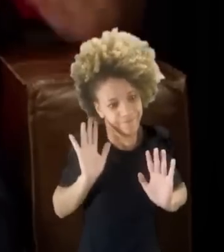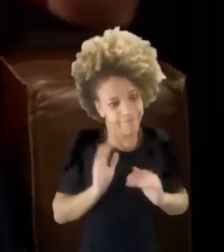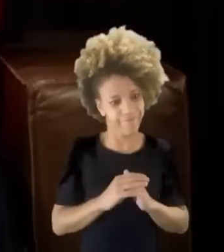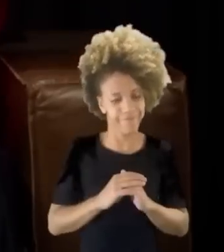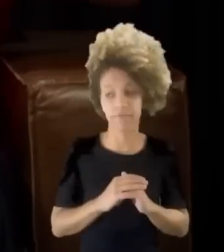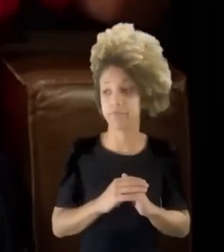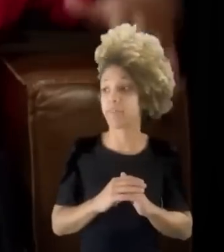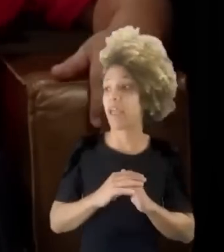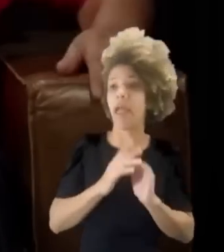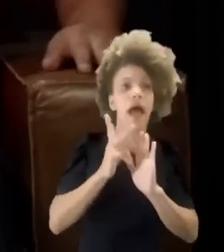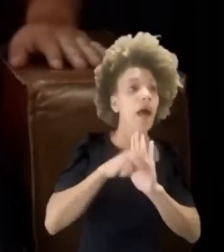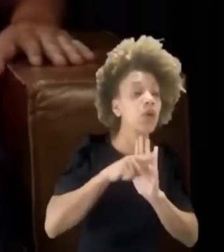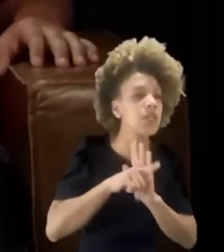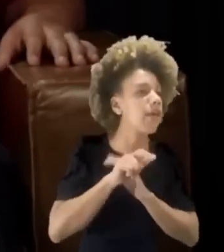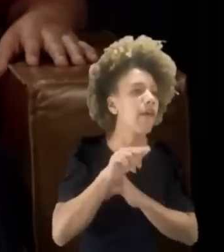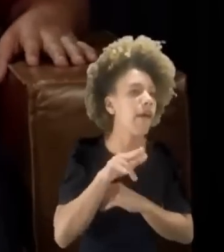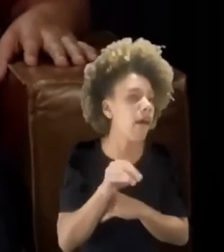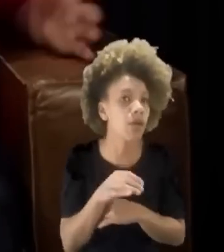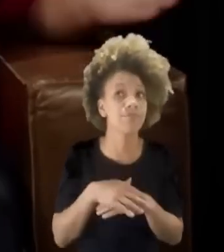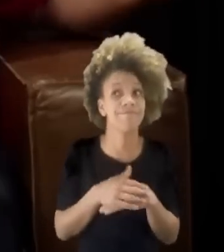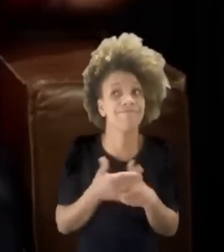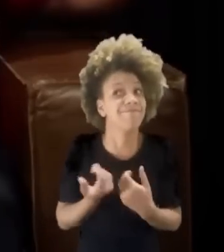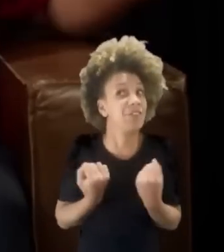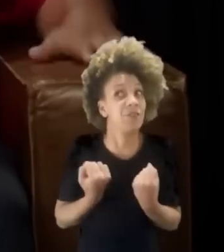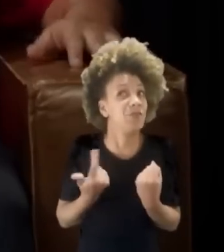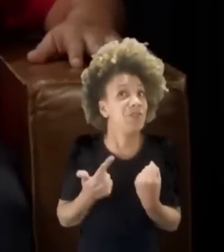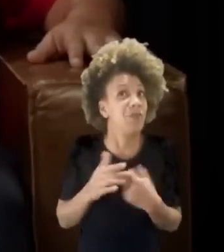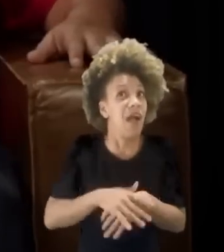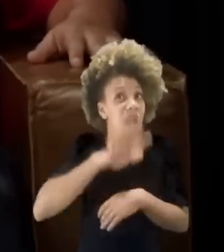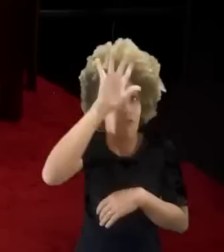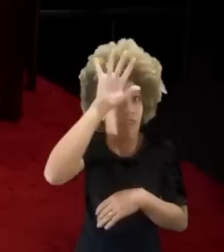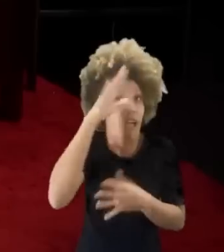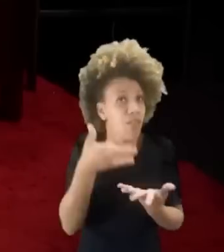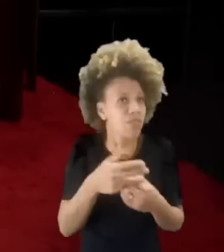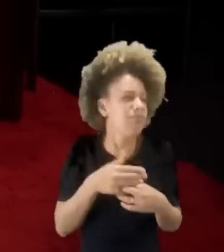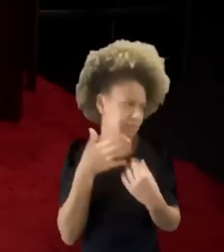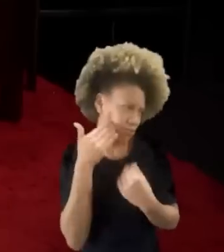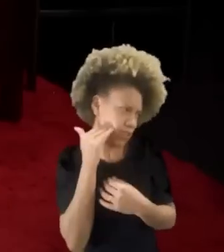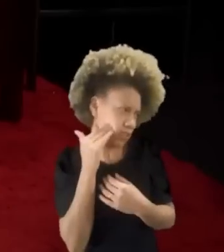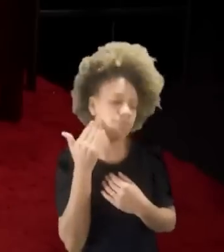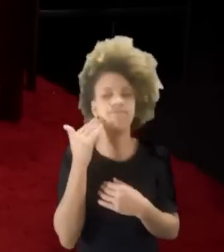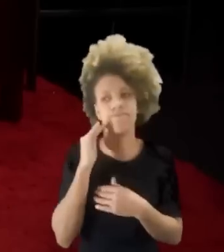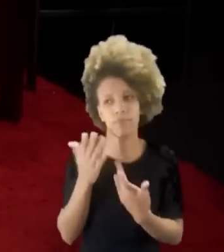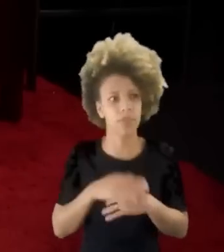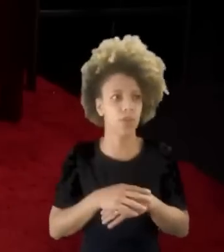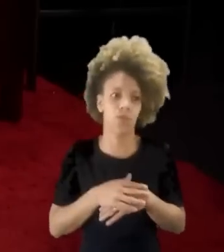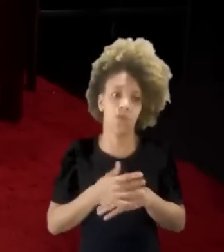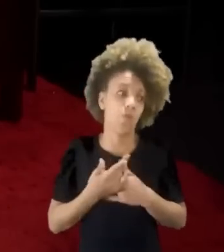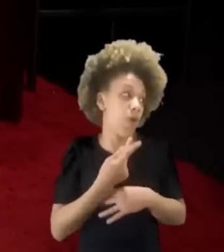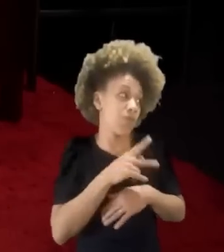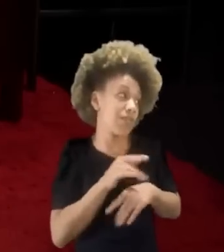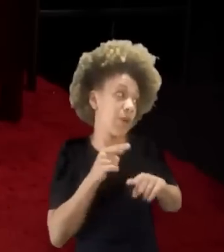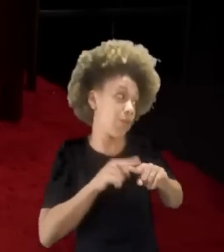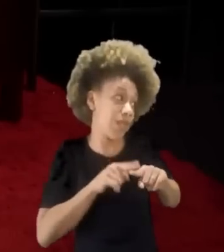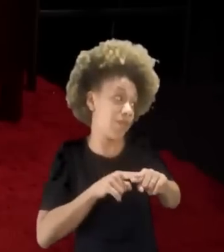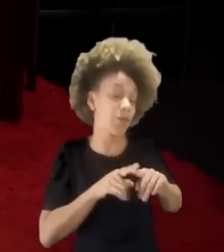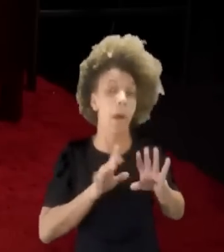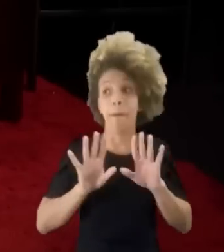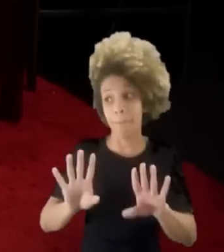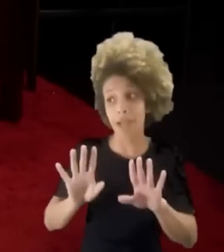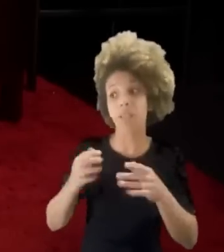a gasolina Galo não tem um carro entendi só que assim eu preciso